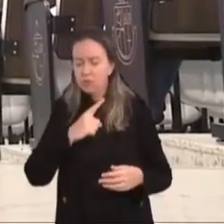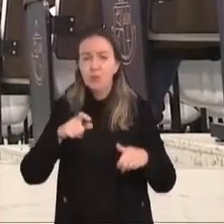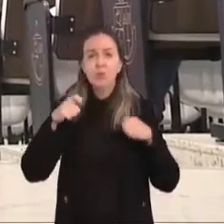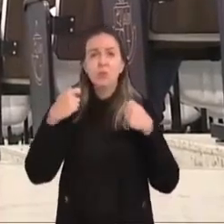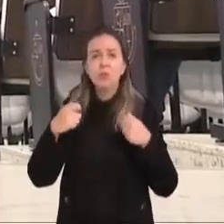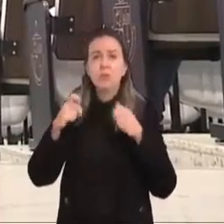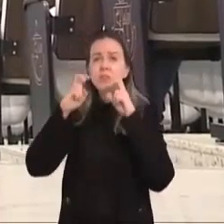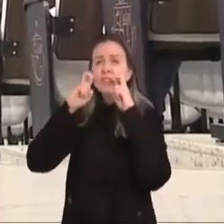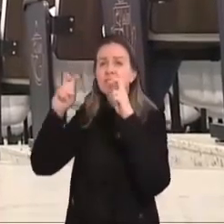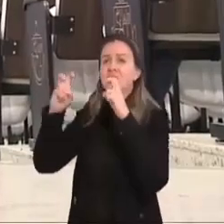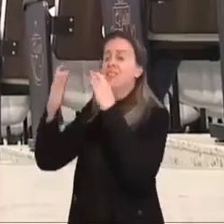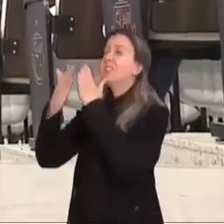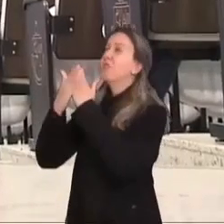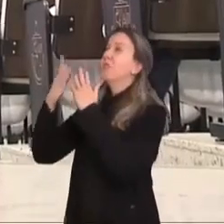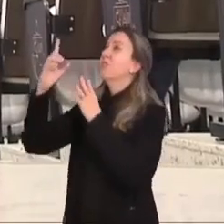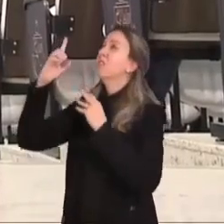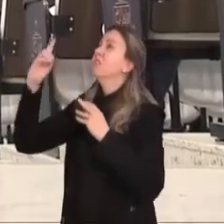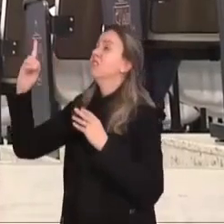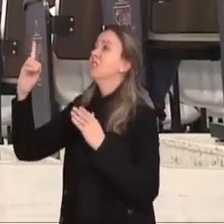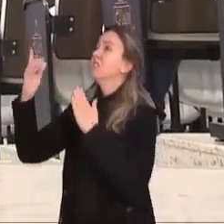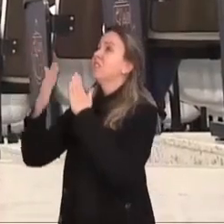solução.